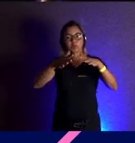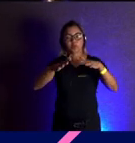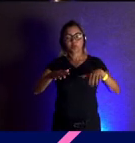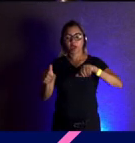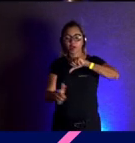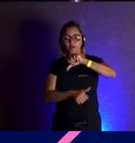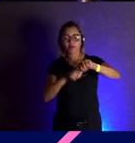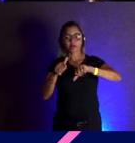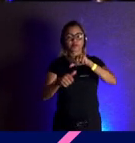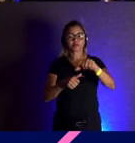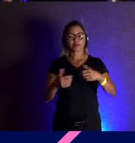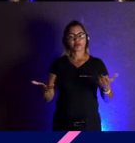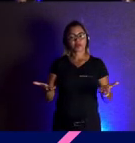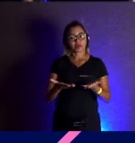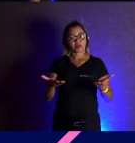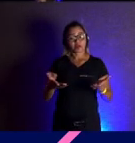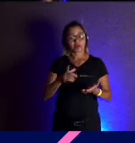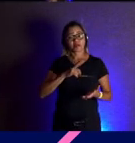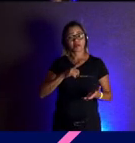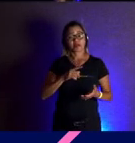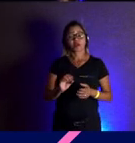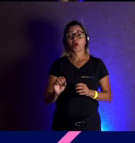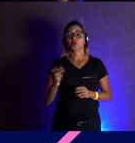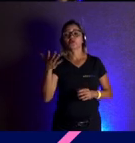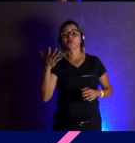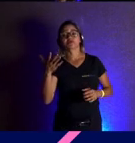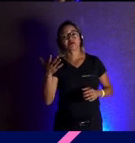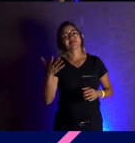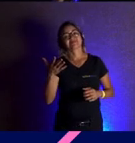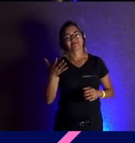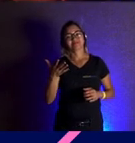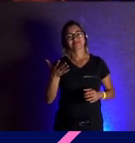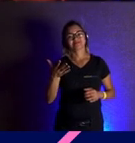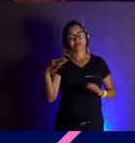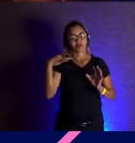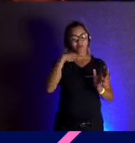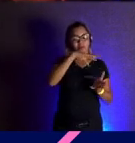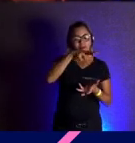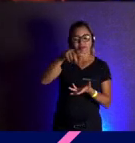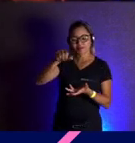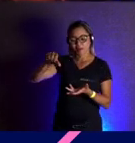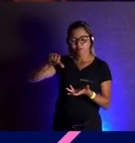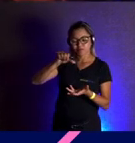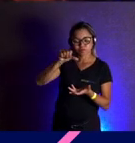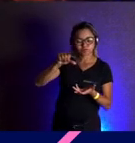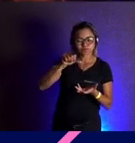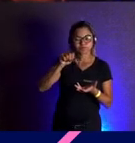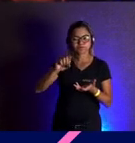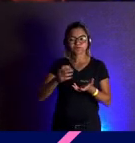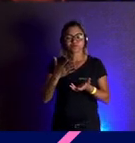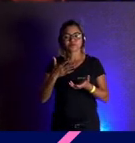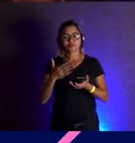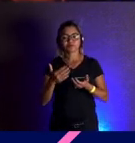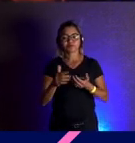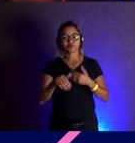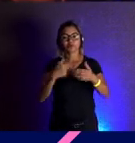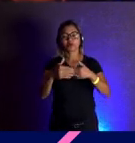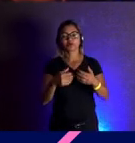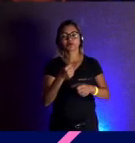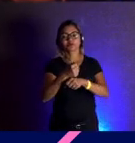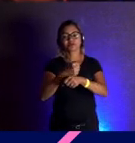Eu tenho que compartilhar duas coisas. A primeira é o desafio